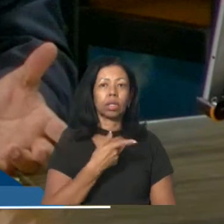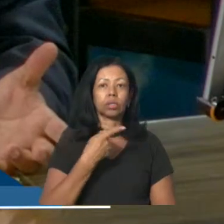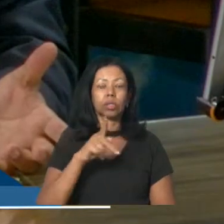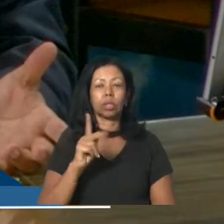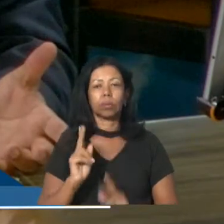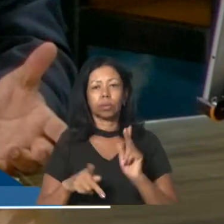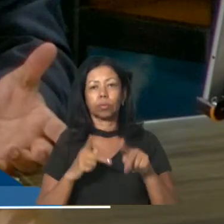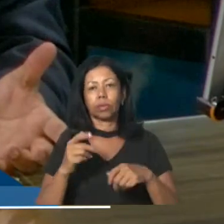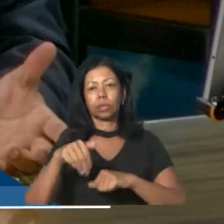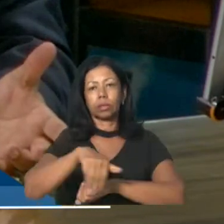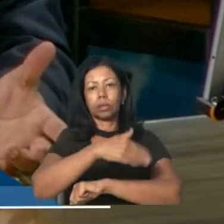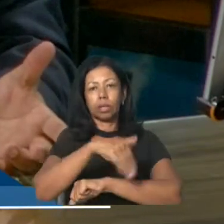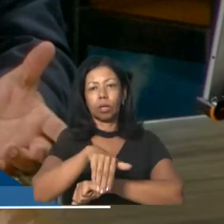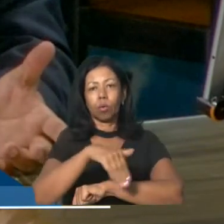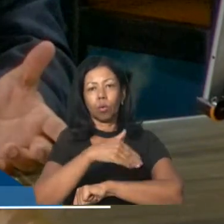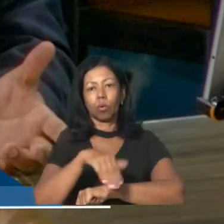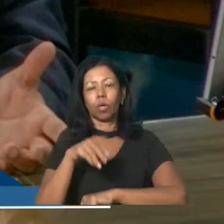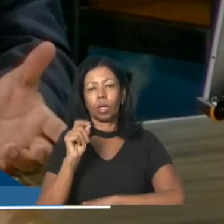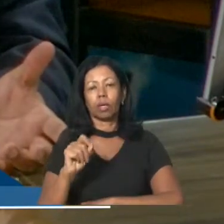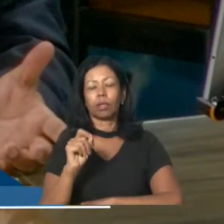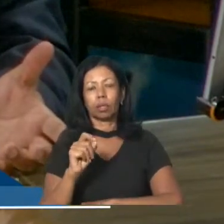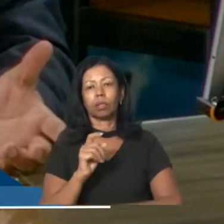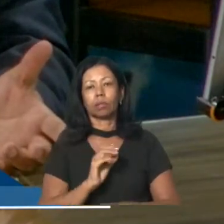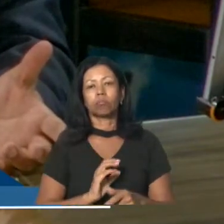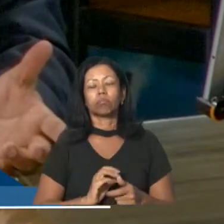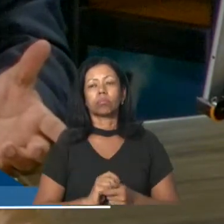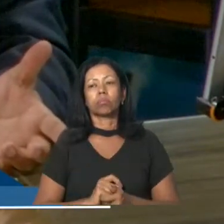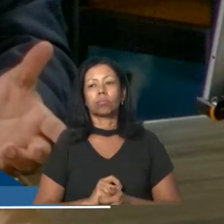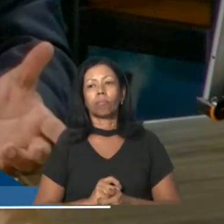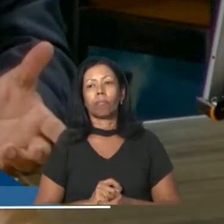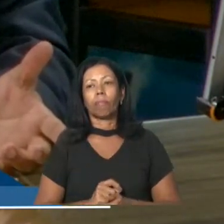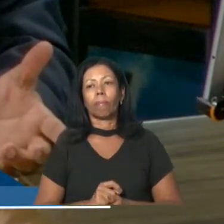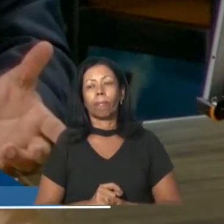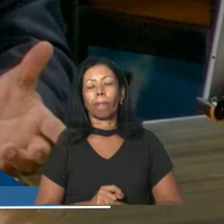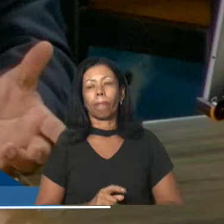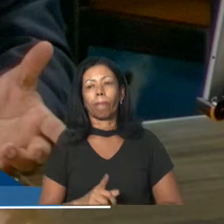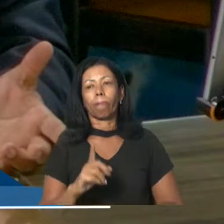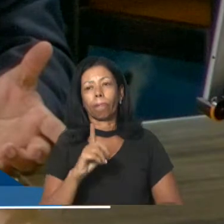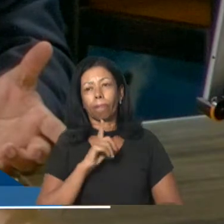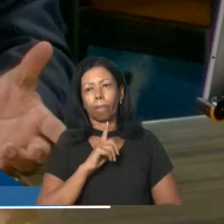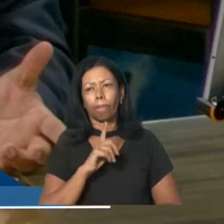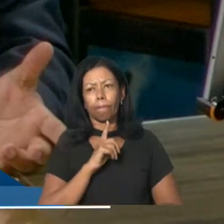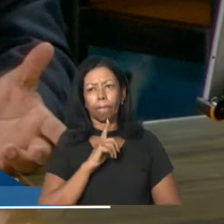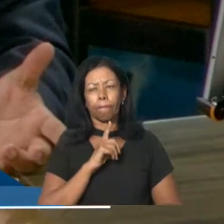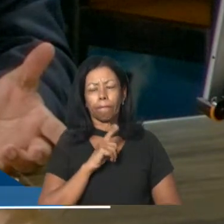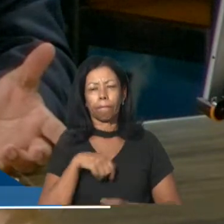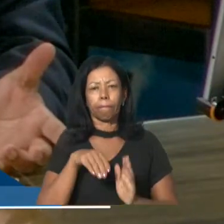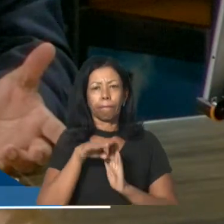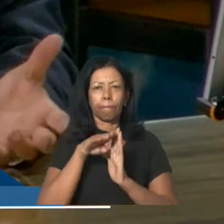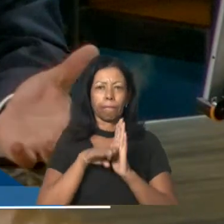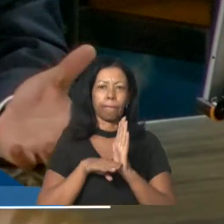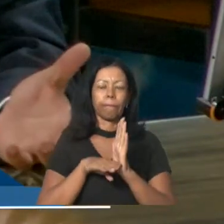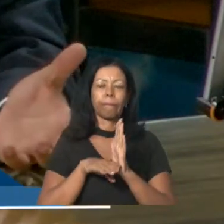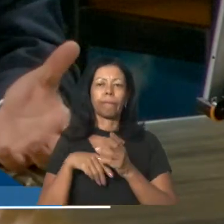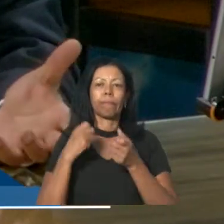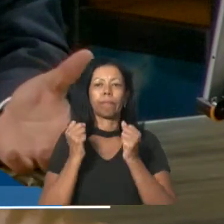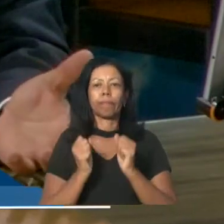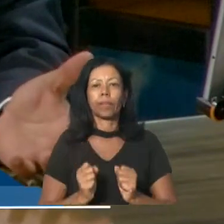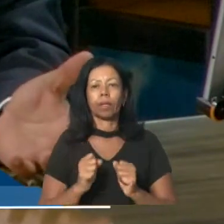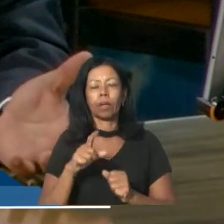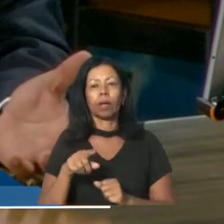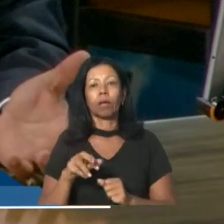rua, esse asfaltamento, que nesse programa há viabilidade, Tinho, é alguma coisa